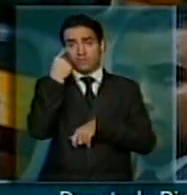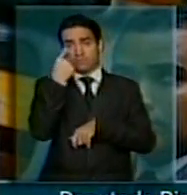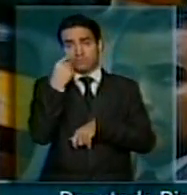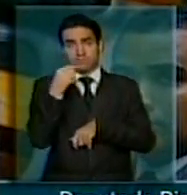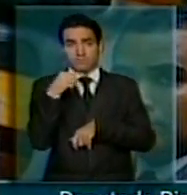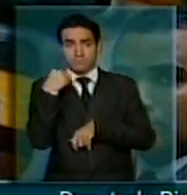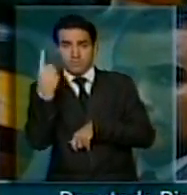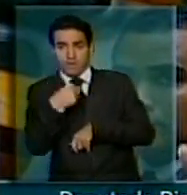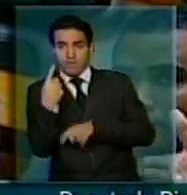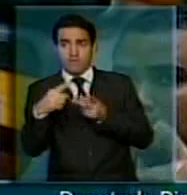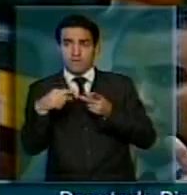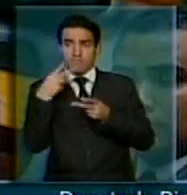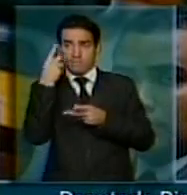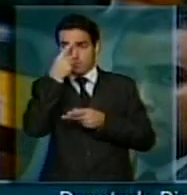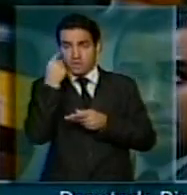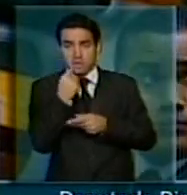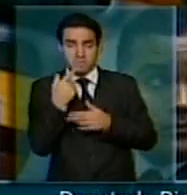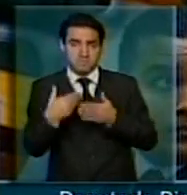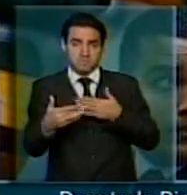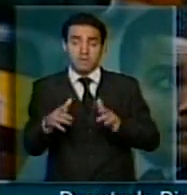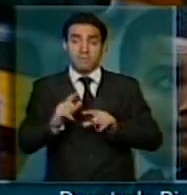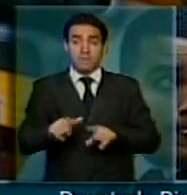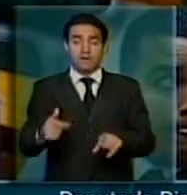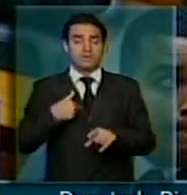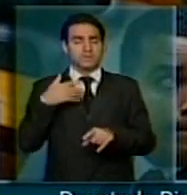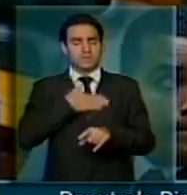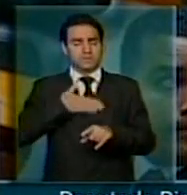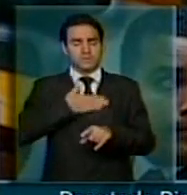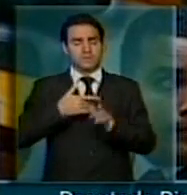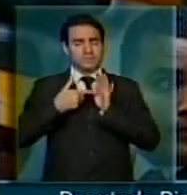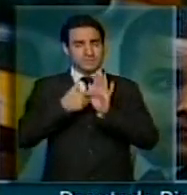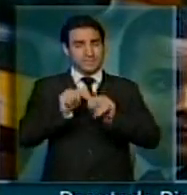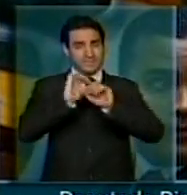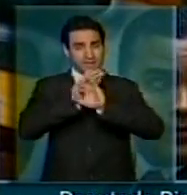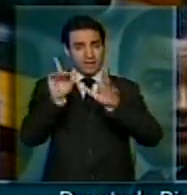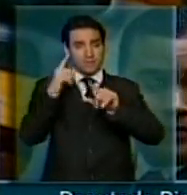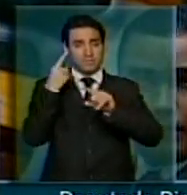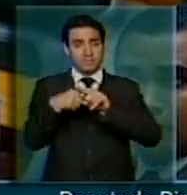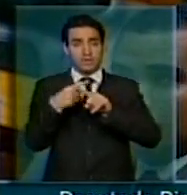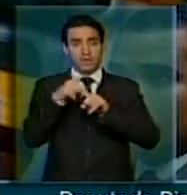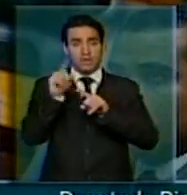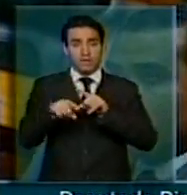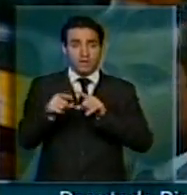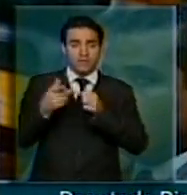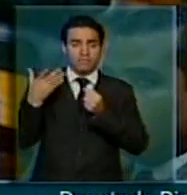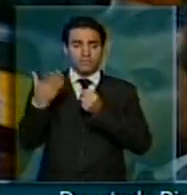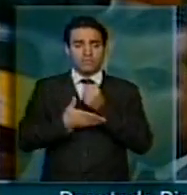hora que ele bem entender, senhor presidente. Portanto, eu gostaria de deixar clara essa questão, porque eu acho que ela é